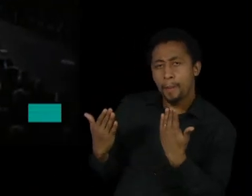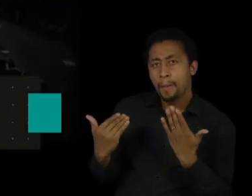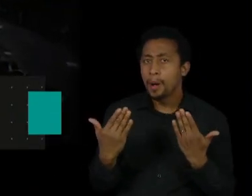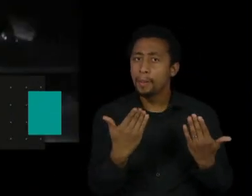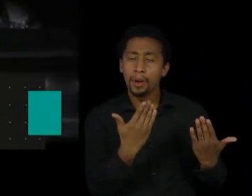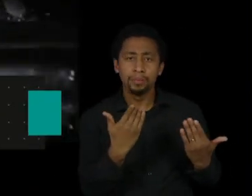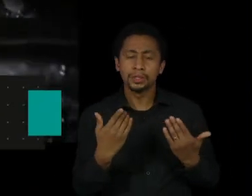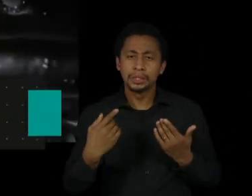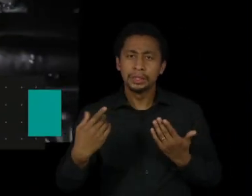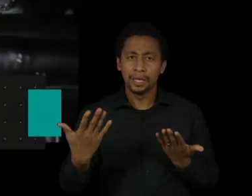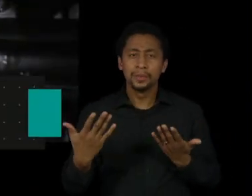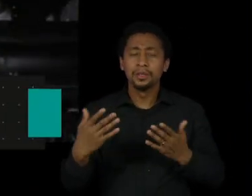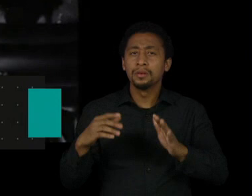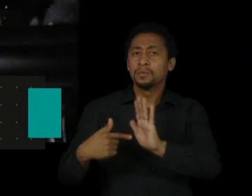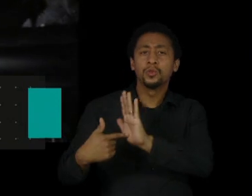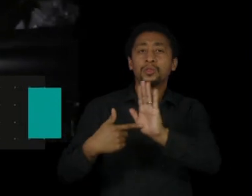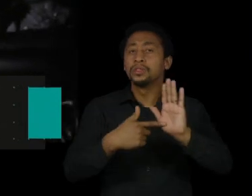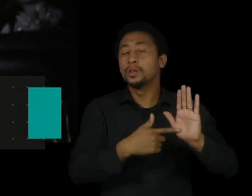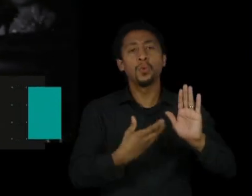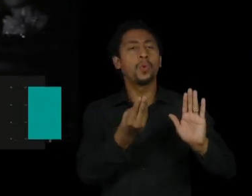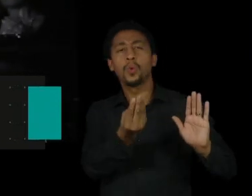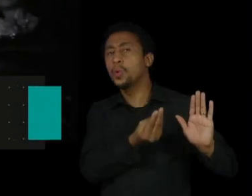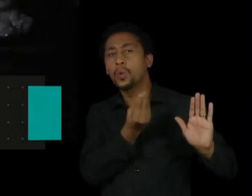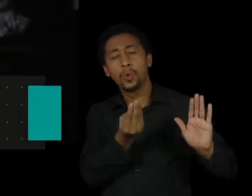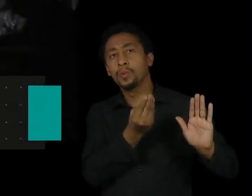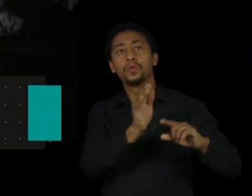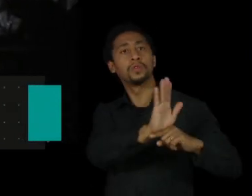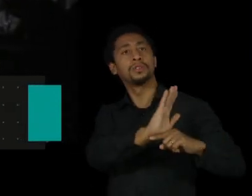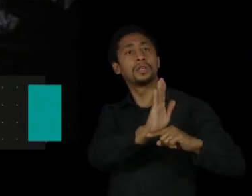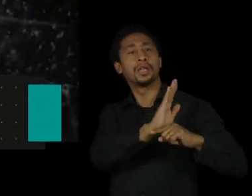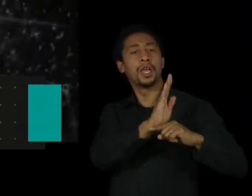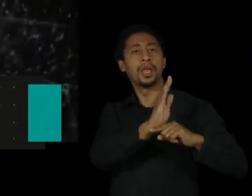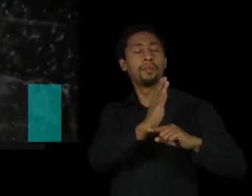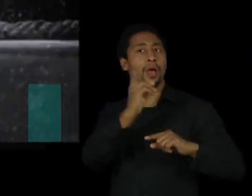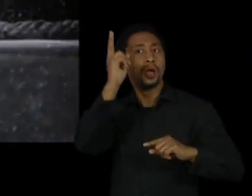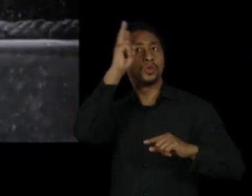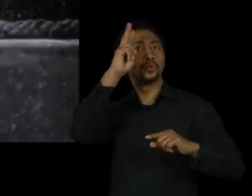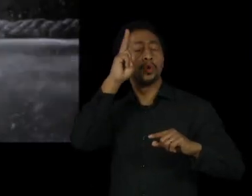o cinema ligado à nossa história cultural.